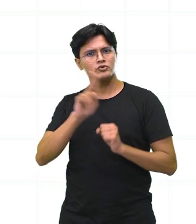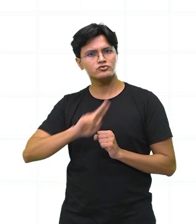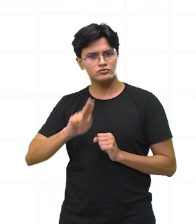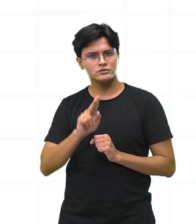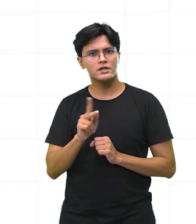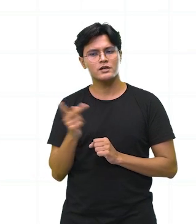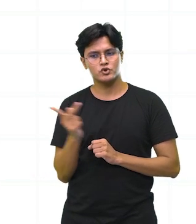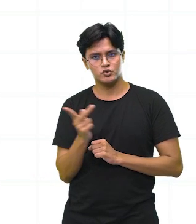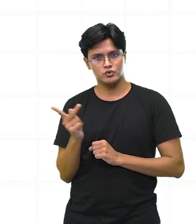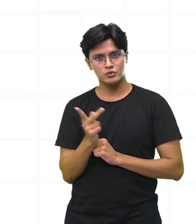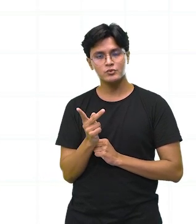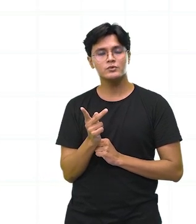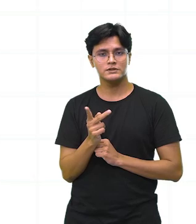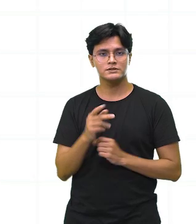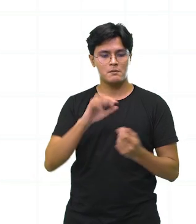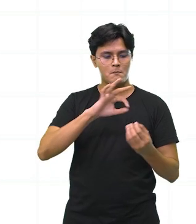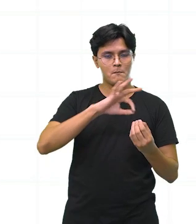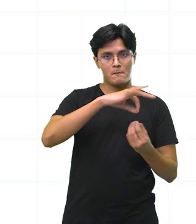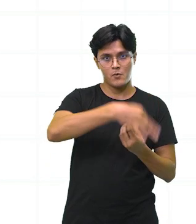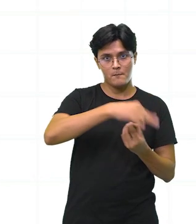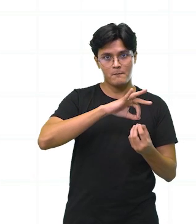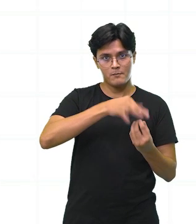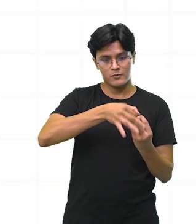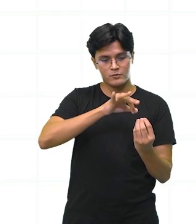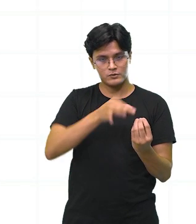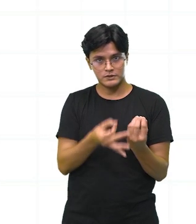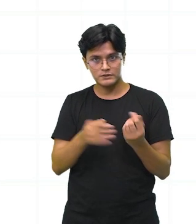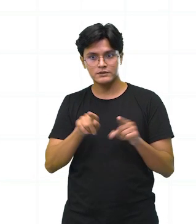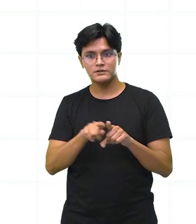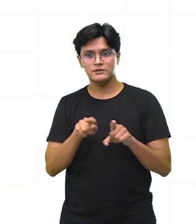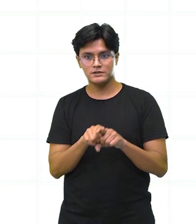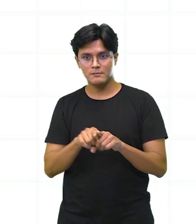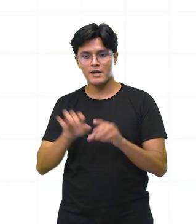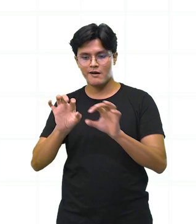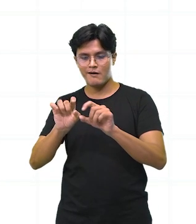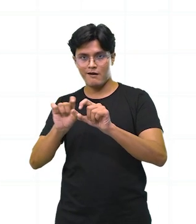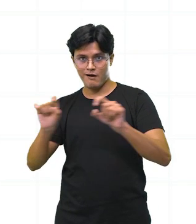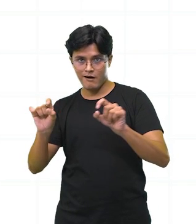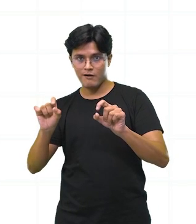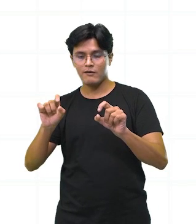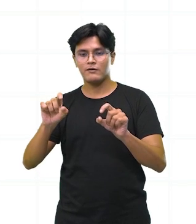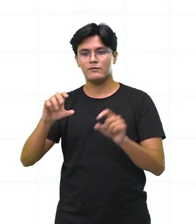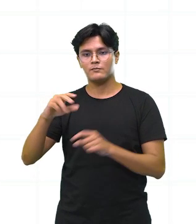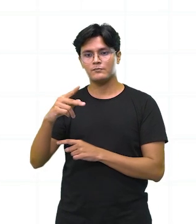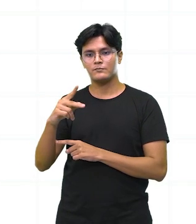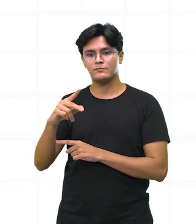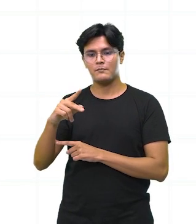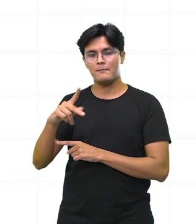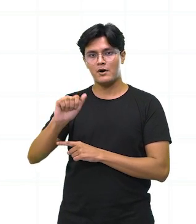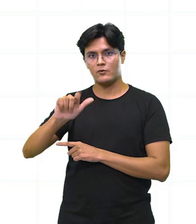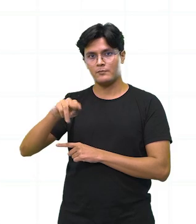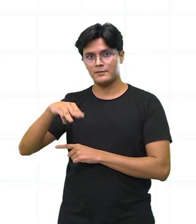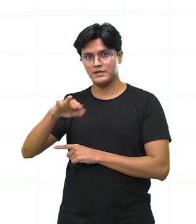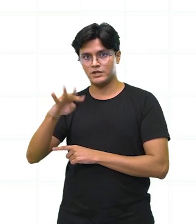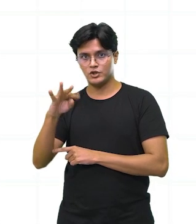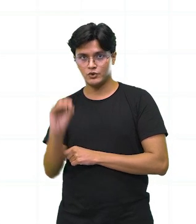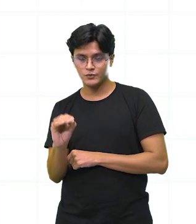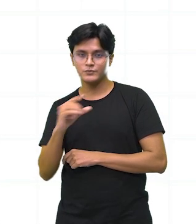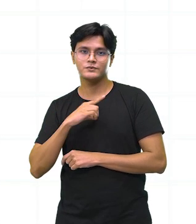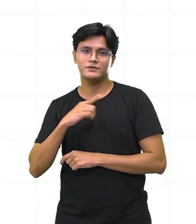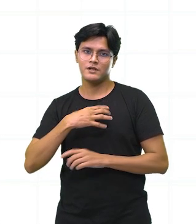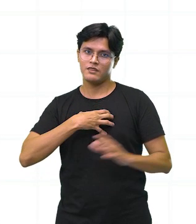né para elementos diferentes como a canjica e a pupunha n diferentes diferenças